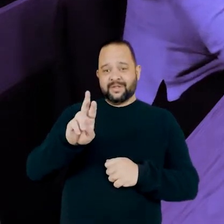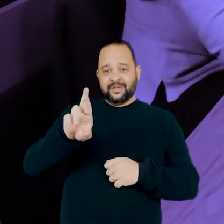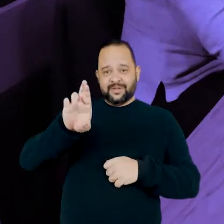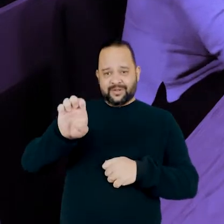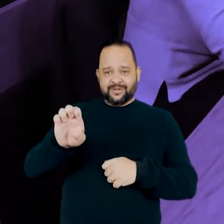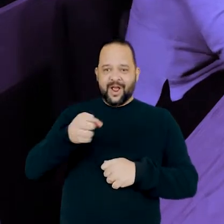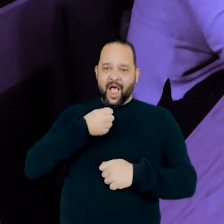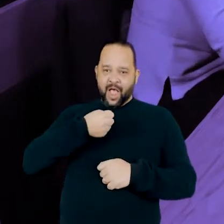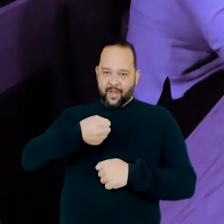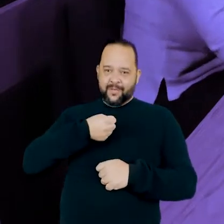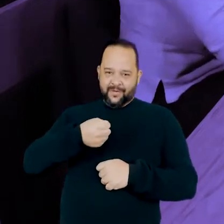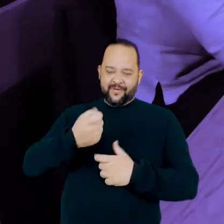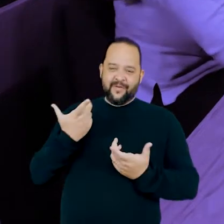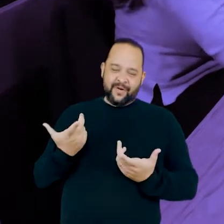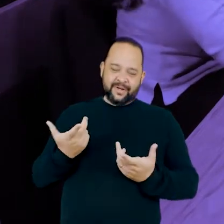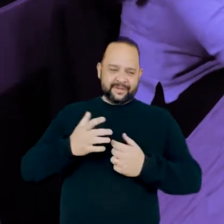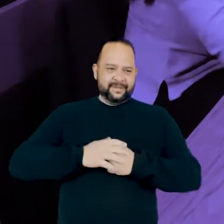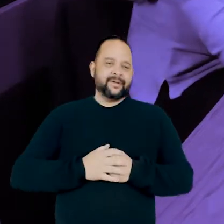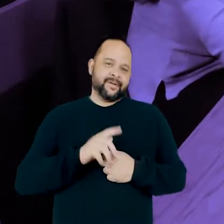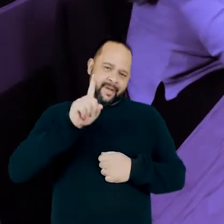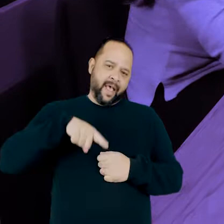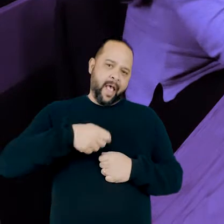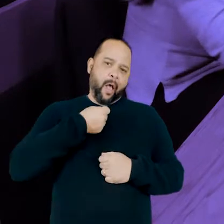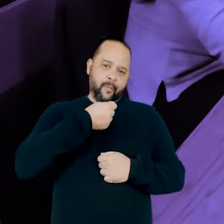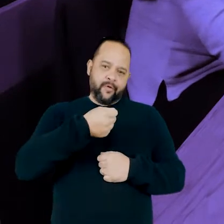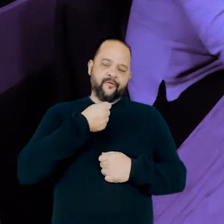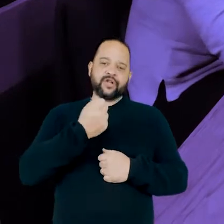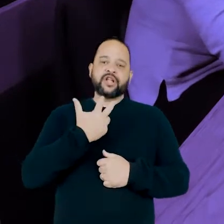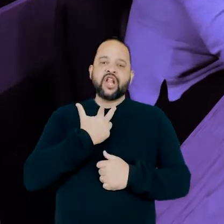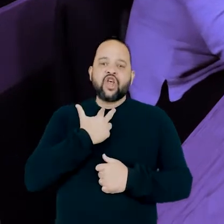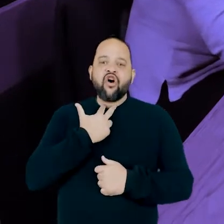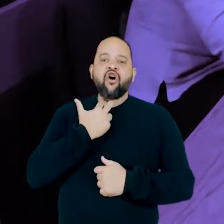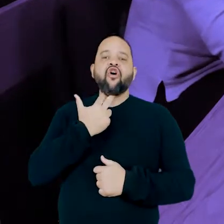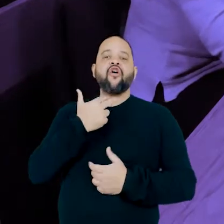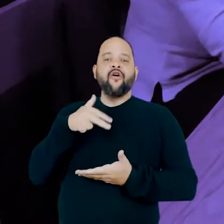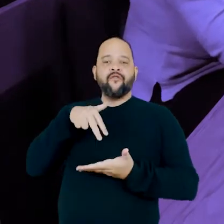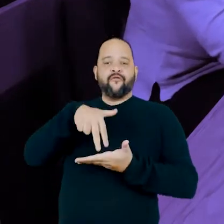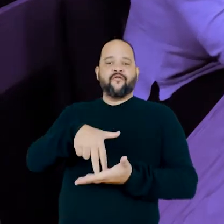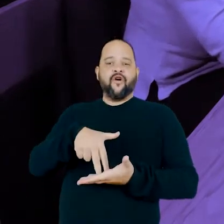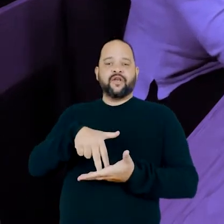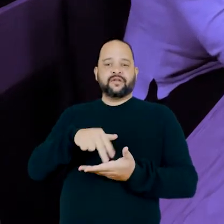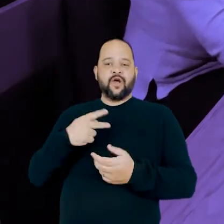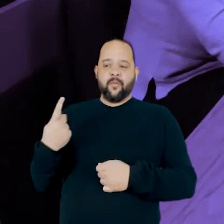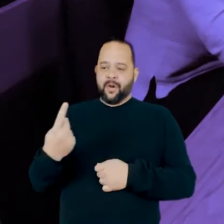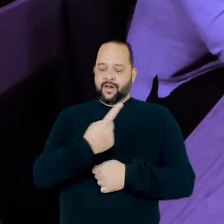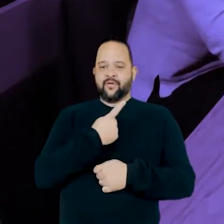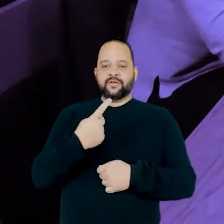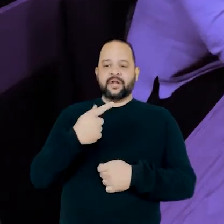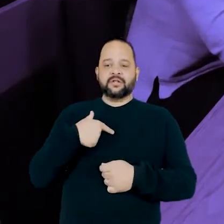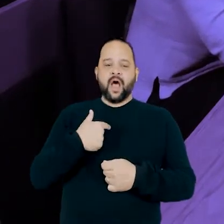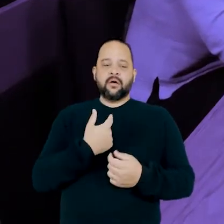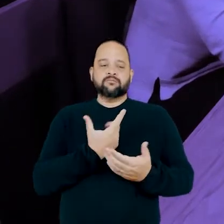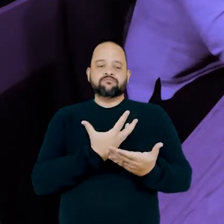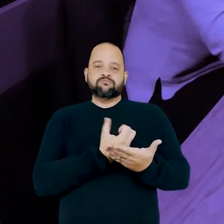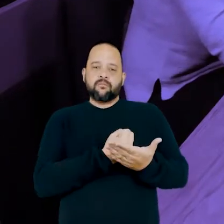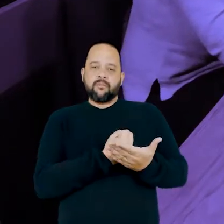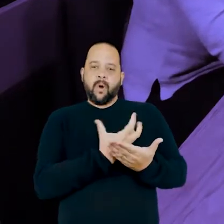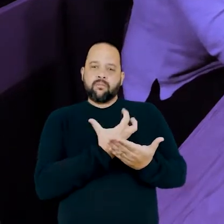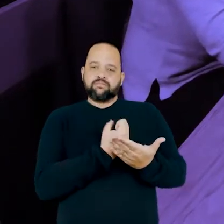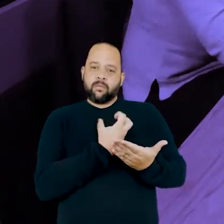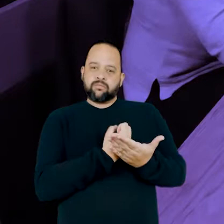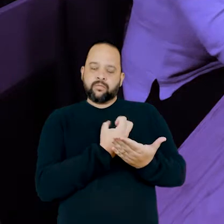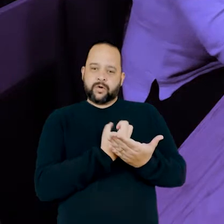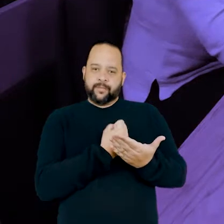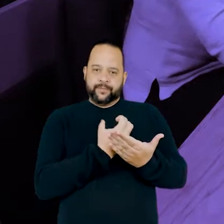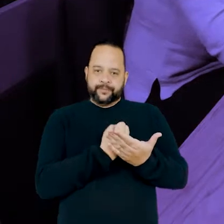né? Porque, querendo ou não, é o microfone que tá dando voz, né? A gente aqui. Ele tá captando.